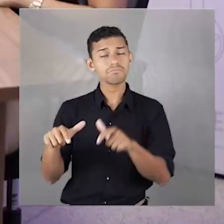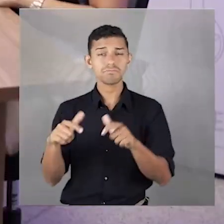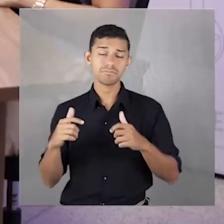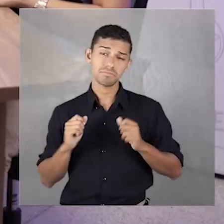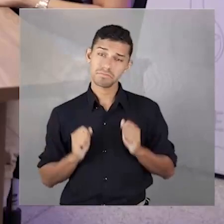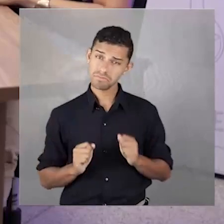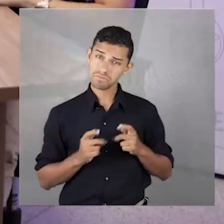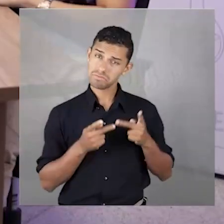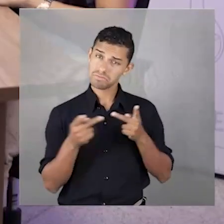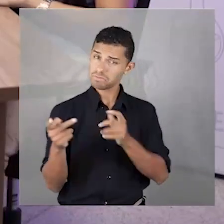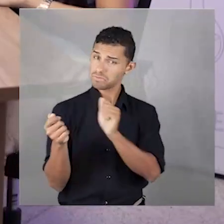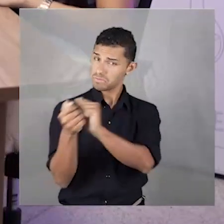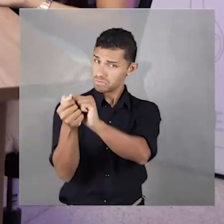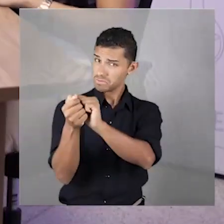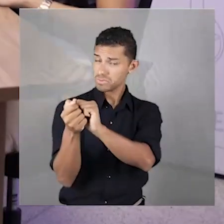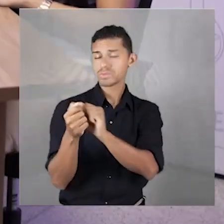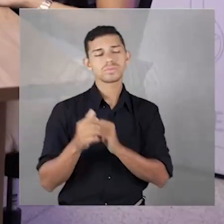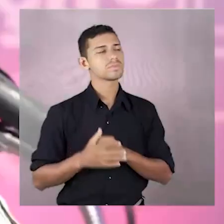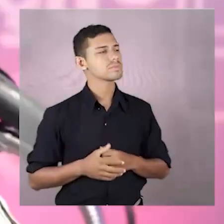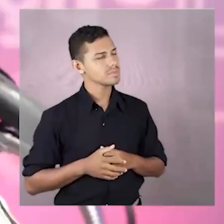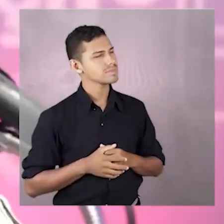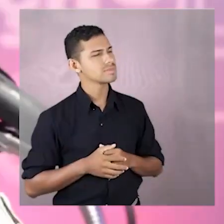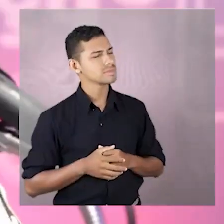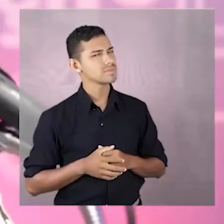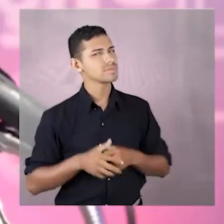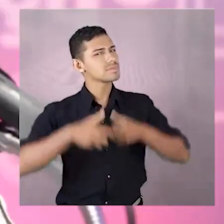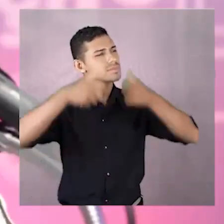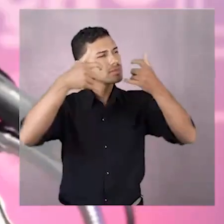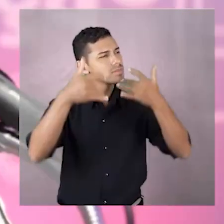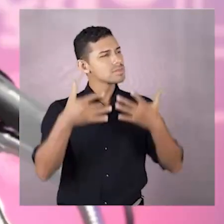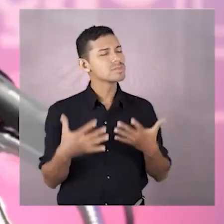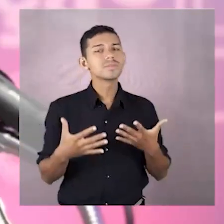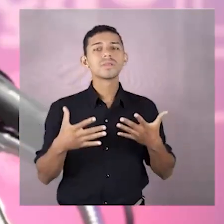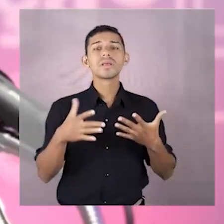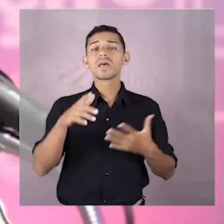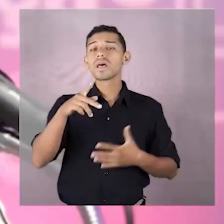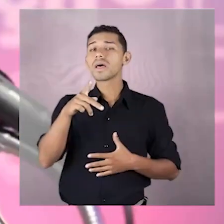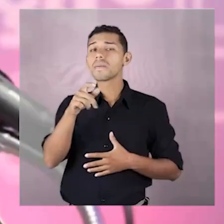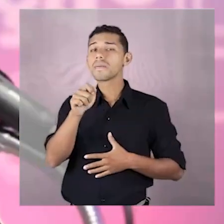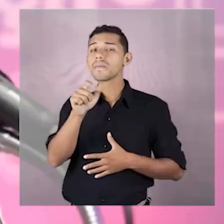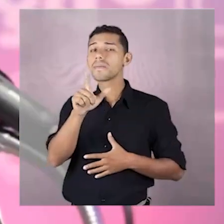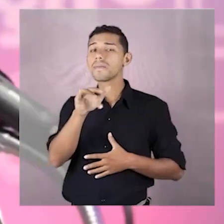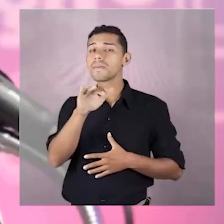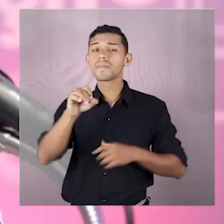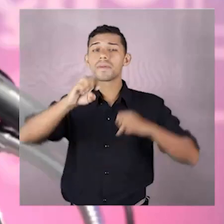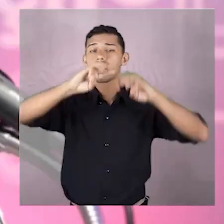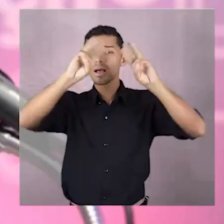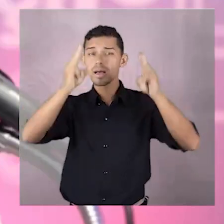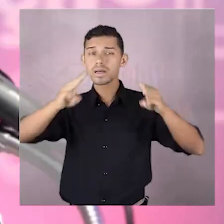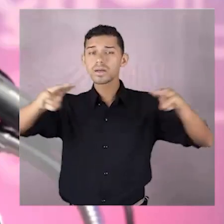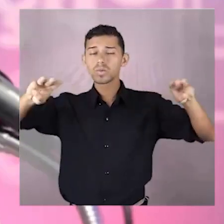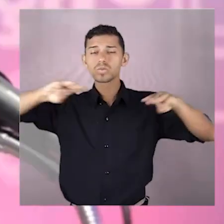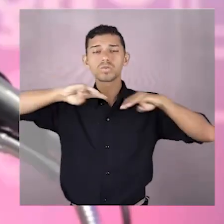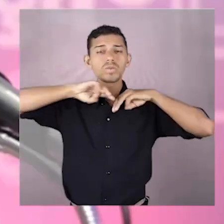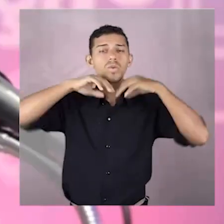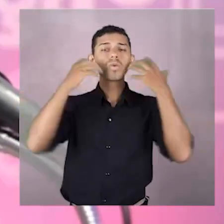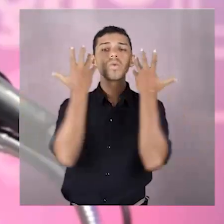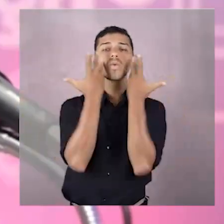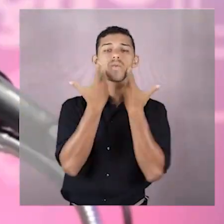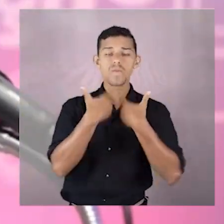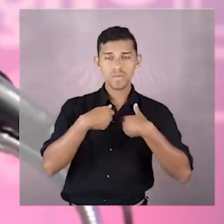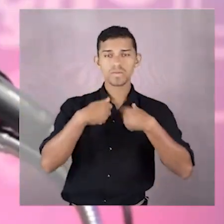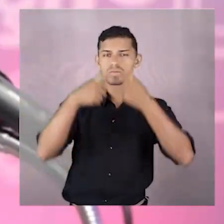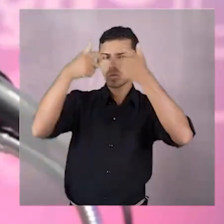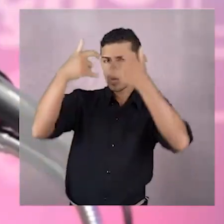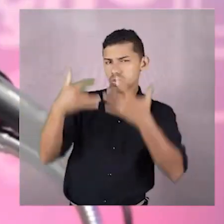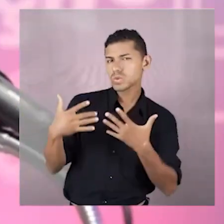Carol? Bem, assim, o palácio, falar do palácio é falar da história do Maranhão. Por quê? Porque a cidade